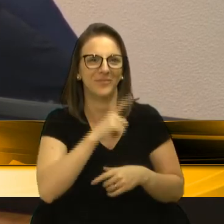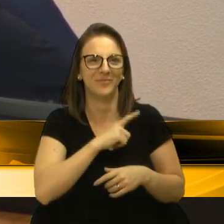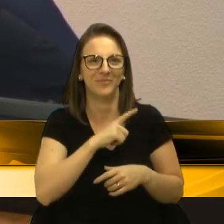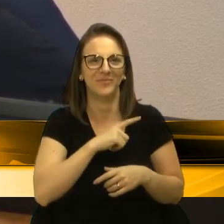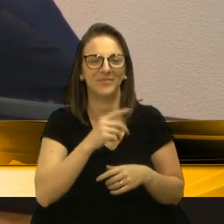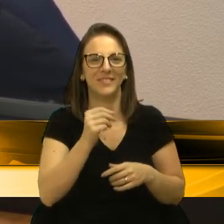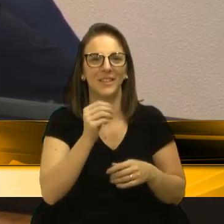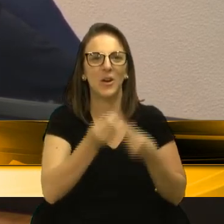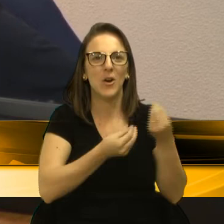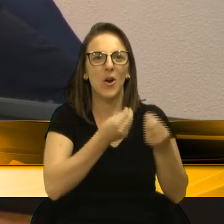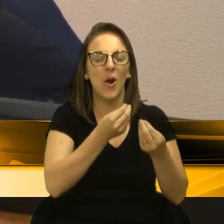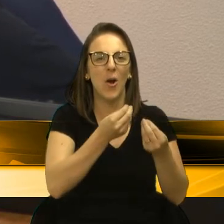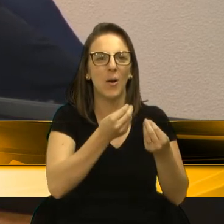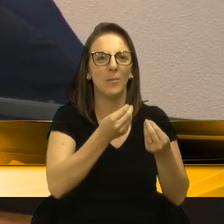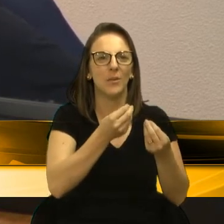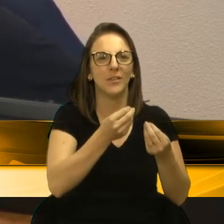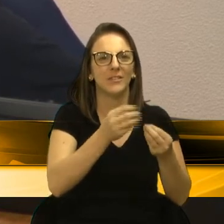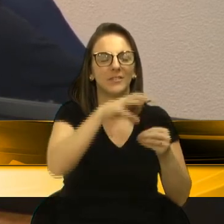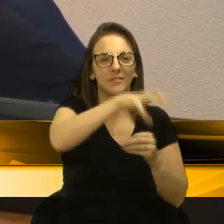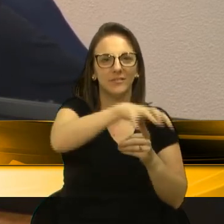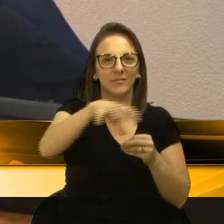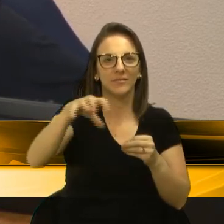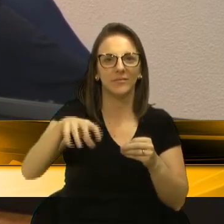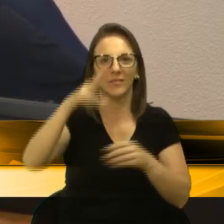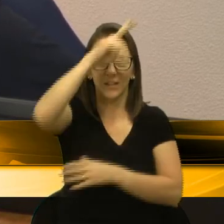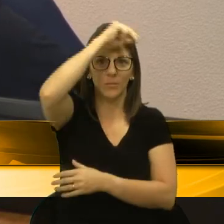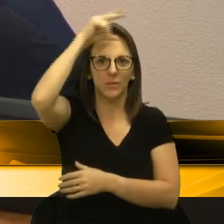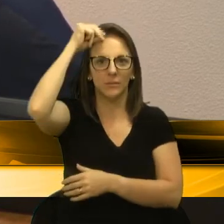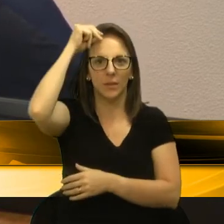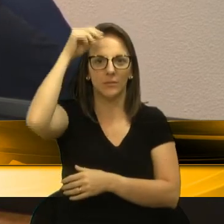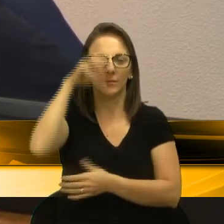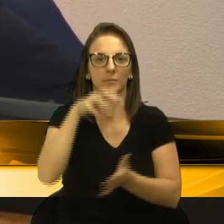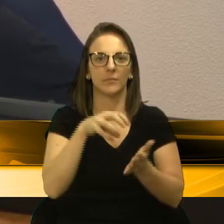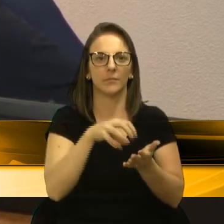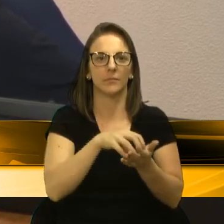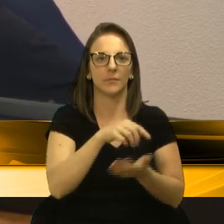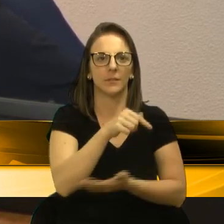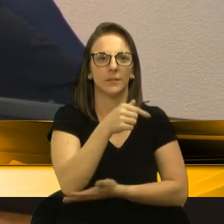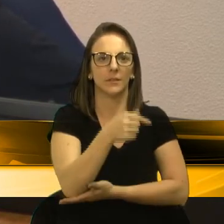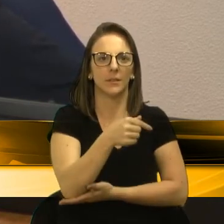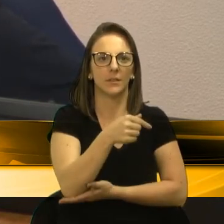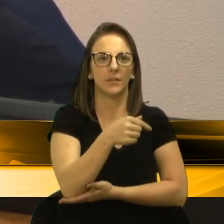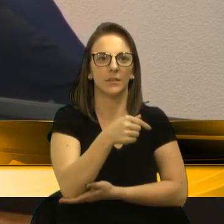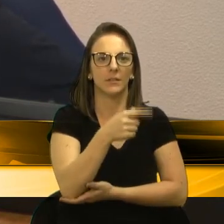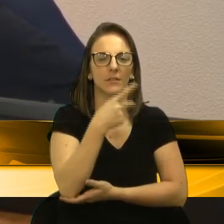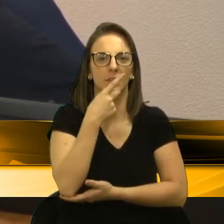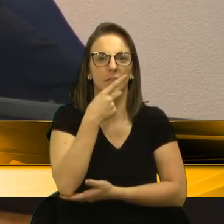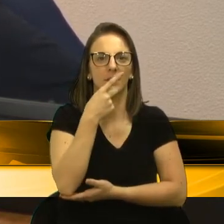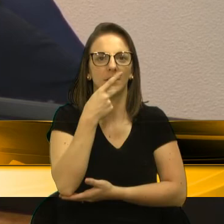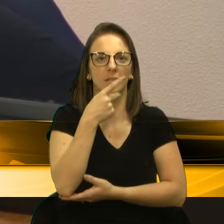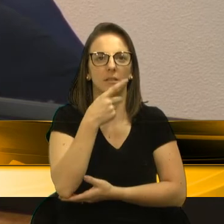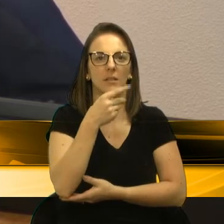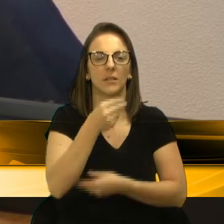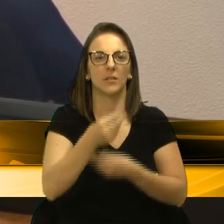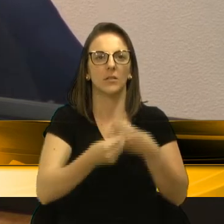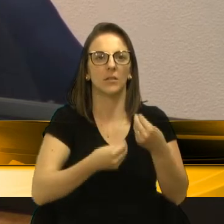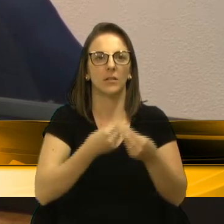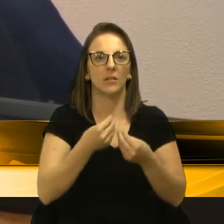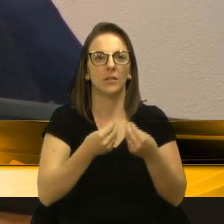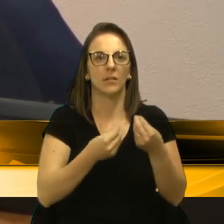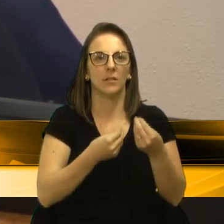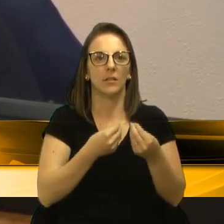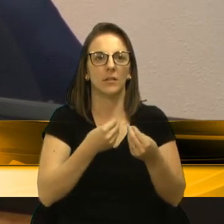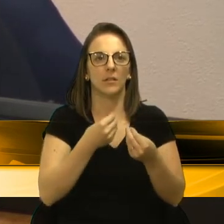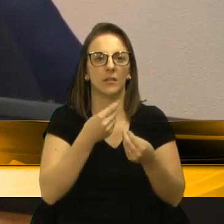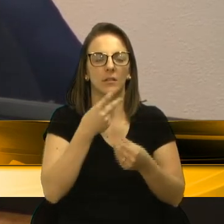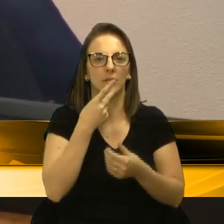de fiscalização municipal. Seção 7. Das atividades que armazenem ou utilizem líquidos combustíveis. A expedição de licença de funcionamento